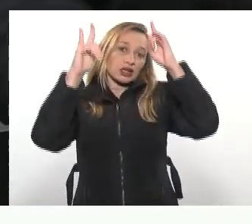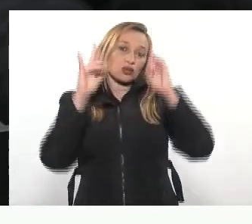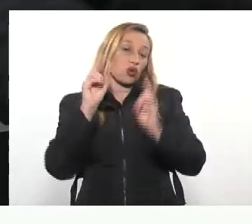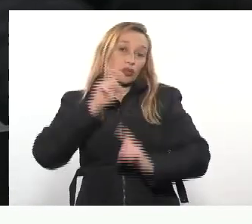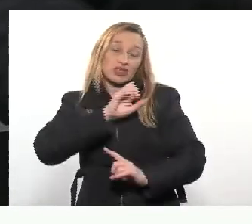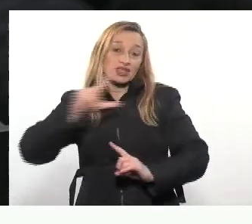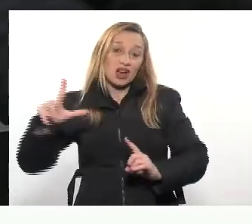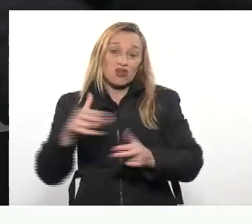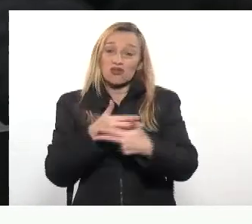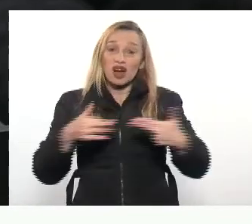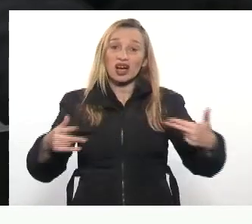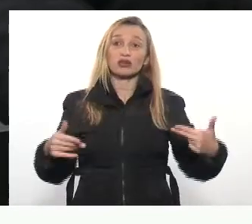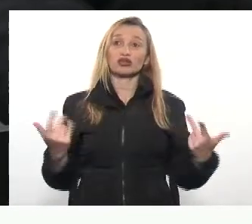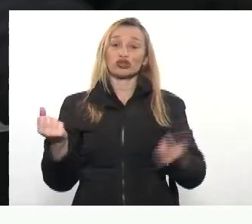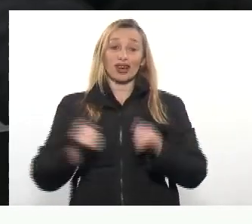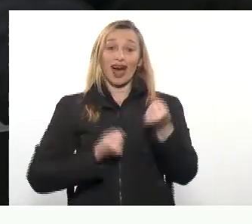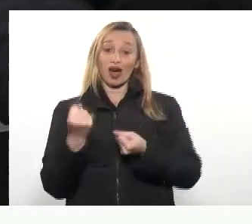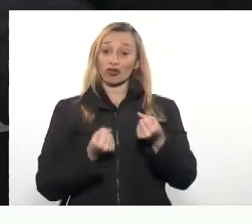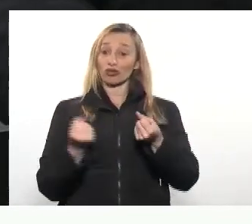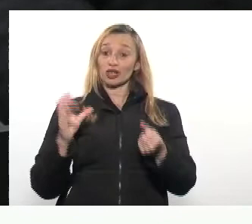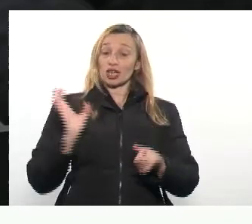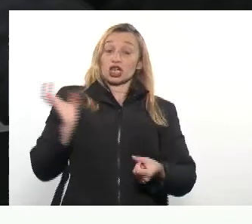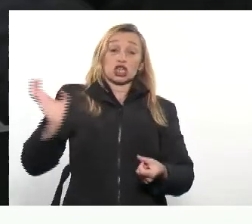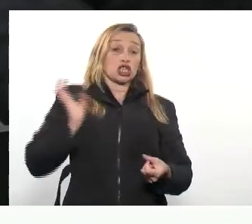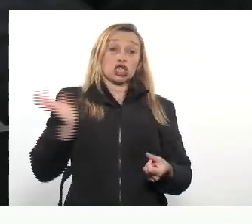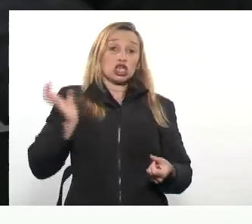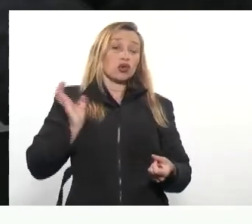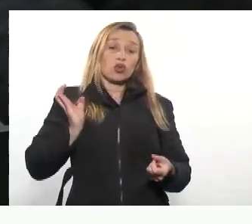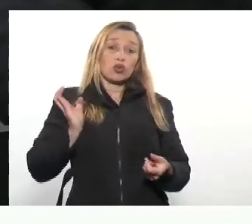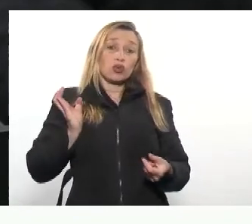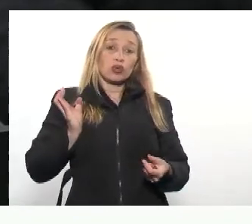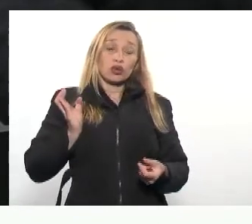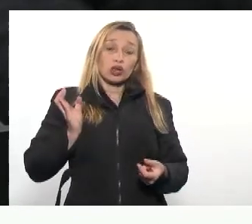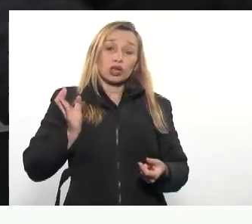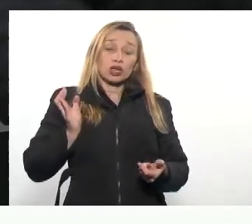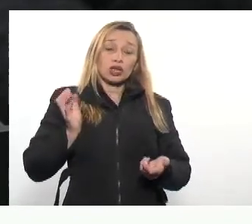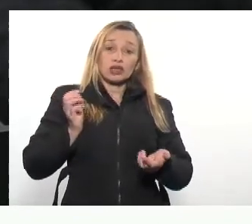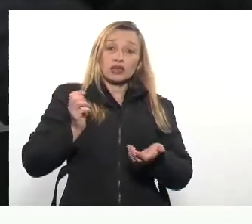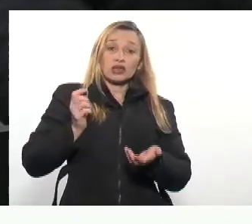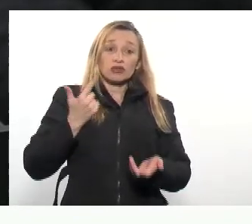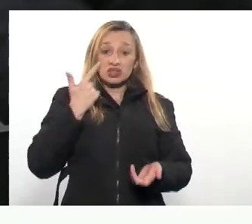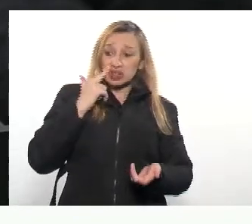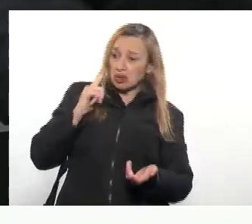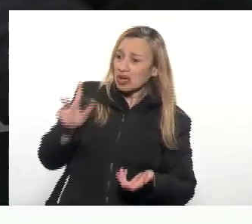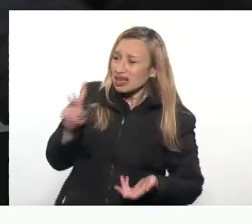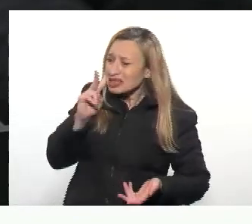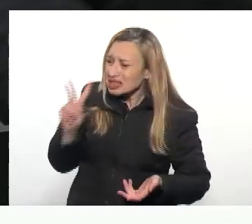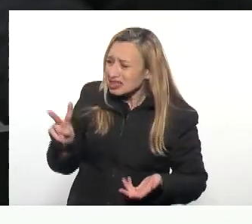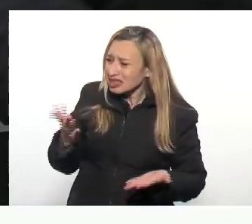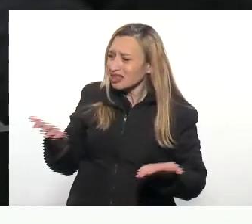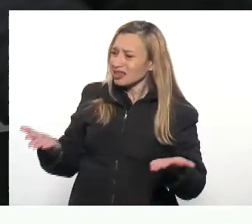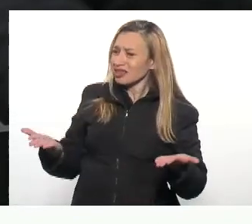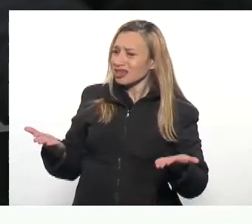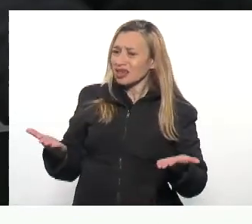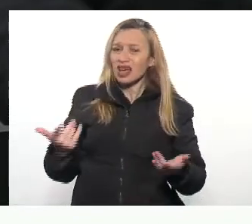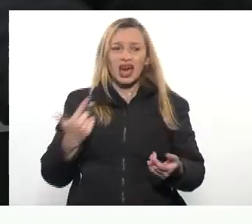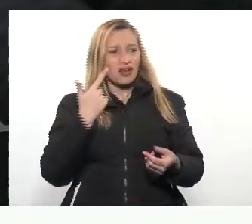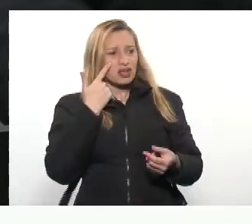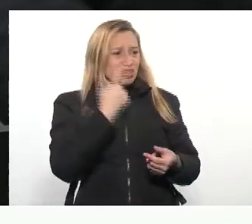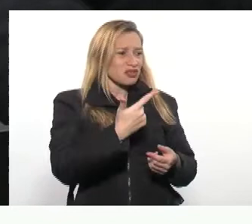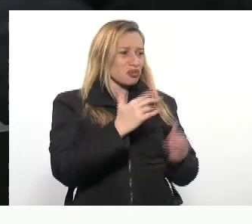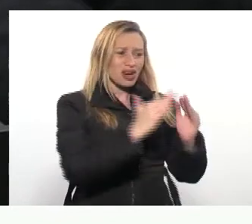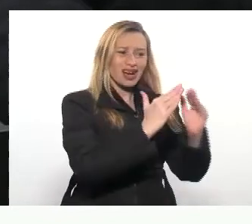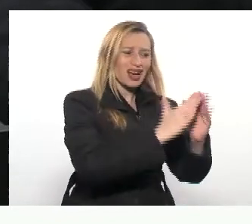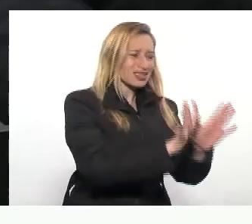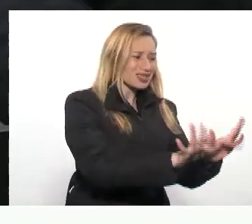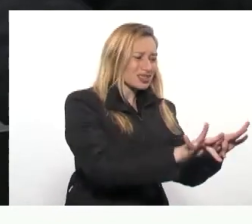cheio de carro Pajero, Hilux na porta, quer dizer, essas coisas, assim, você olha uma casa mais pobre,